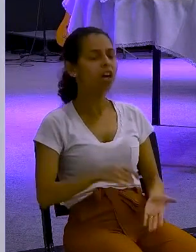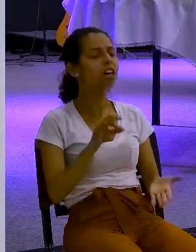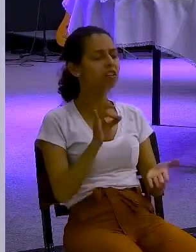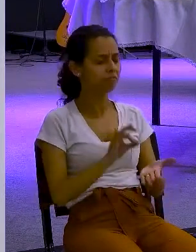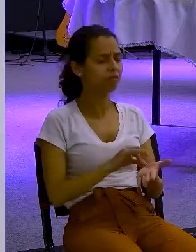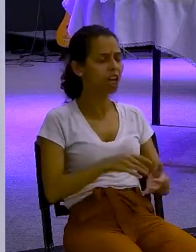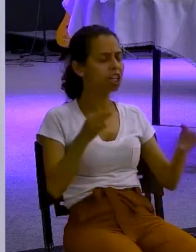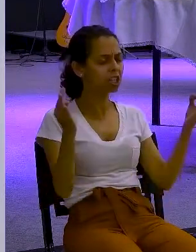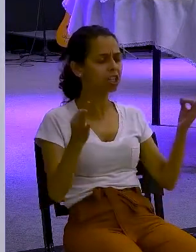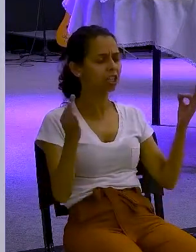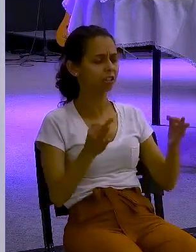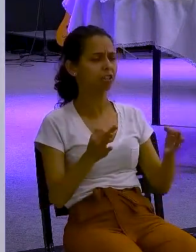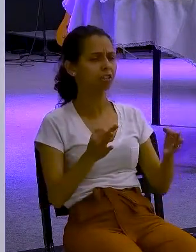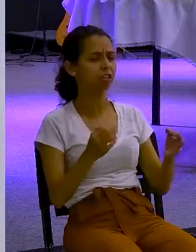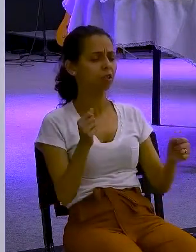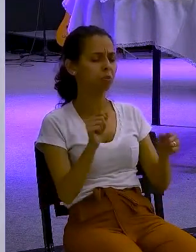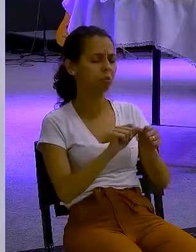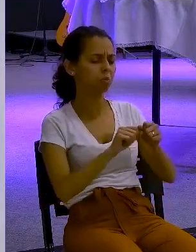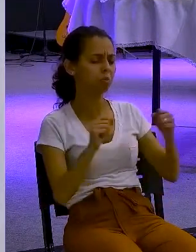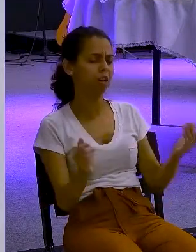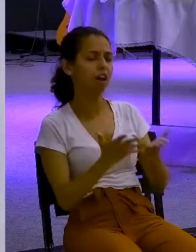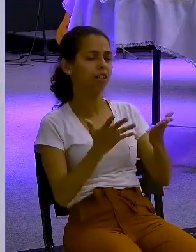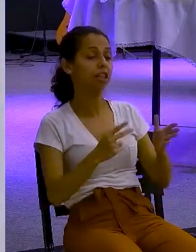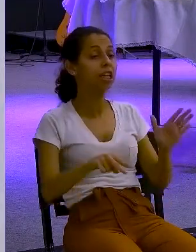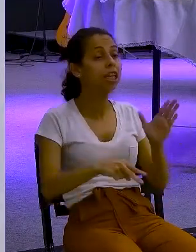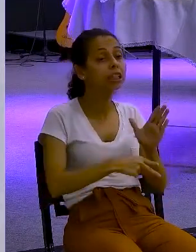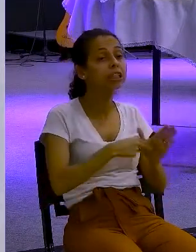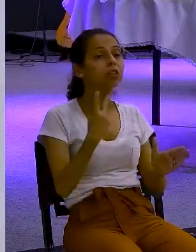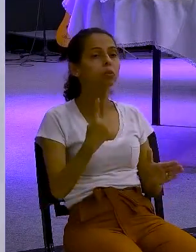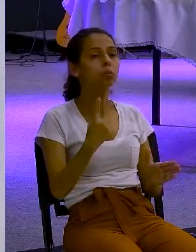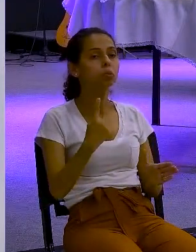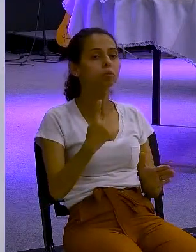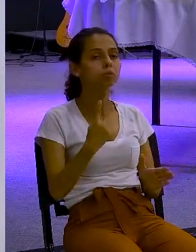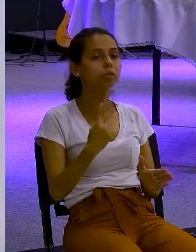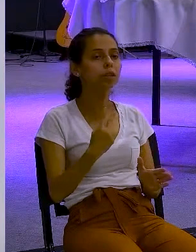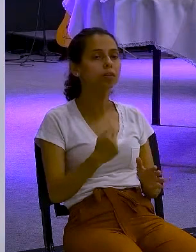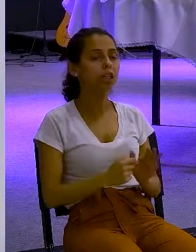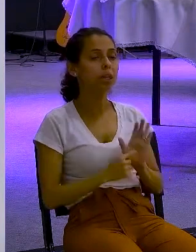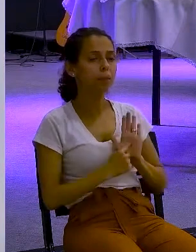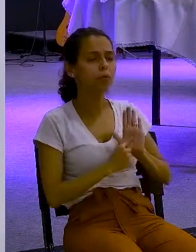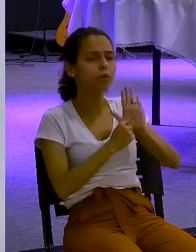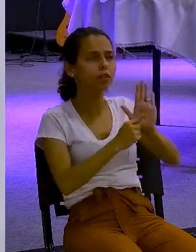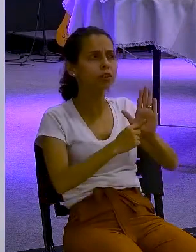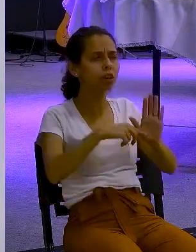segunda é aquilo que traz a manifestação do Espírito Santo.